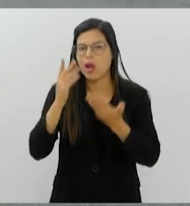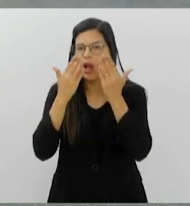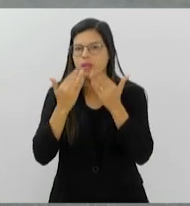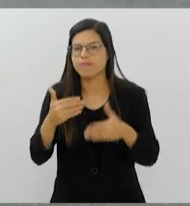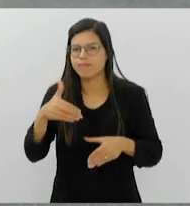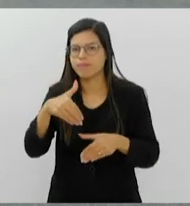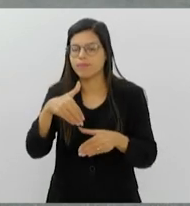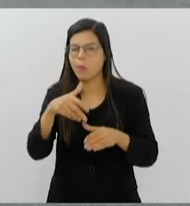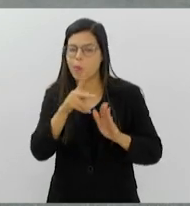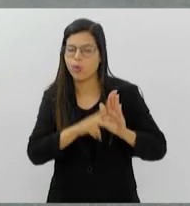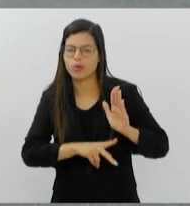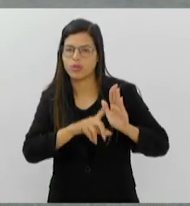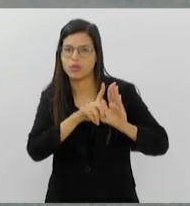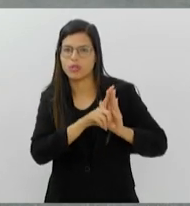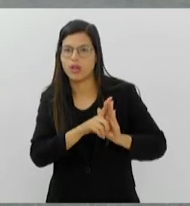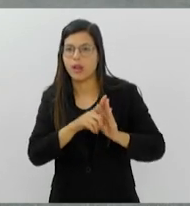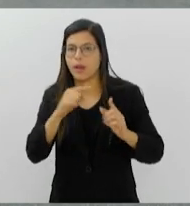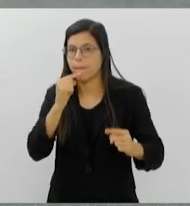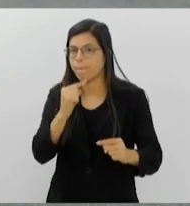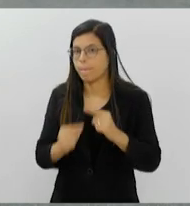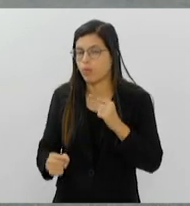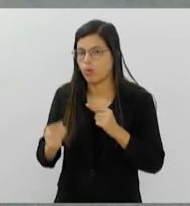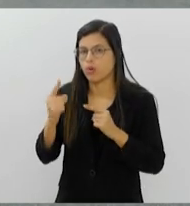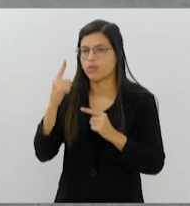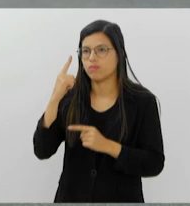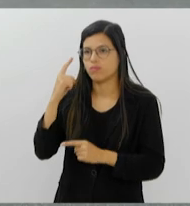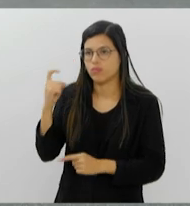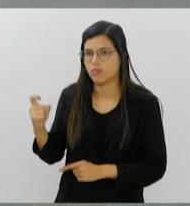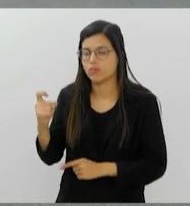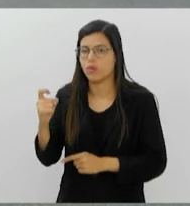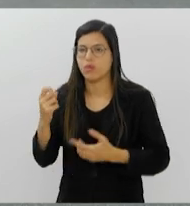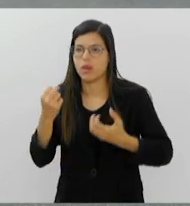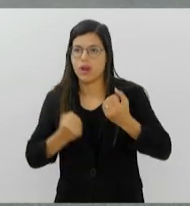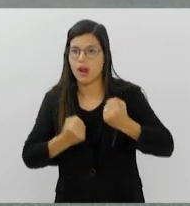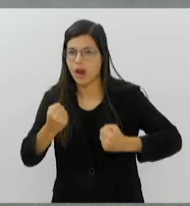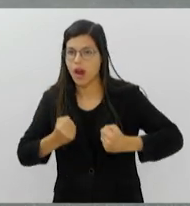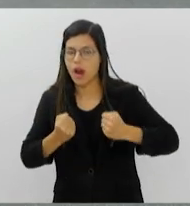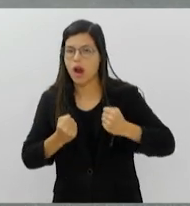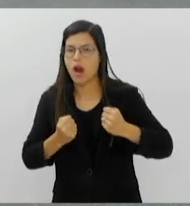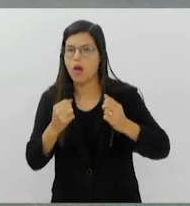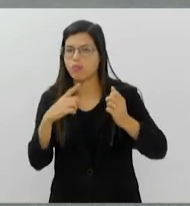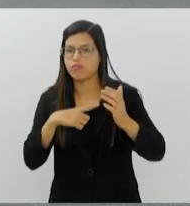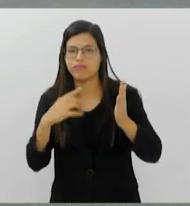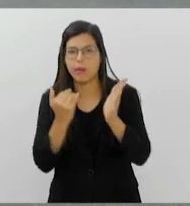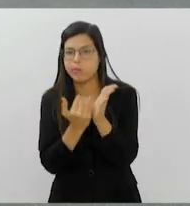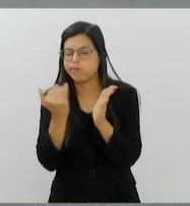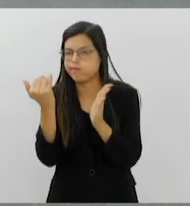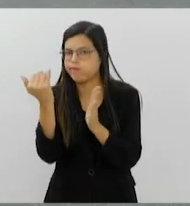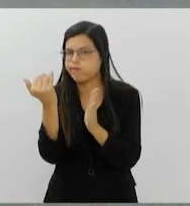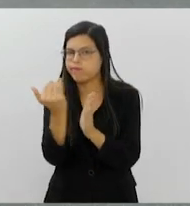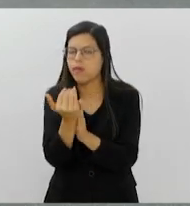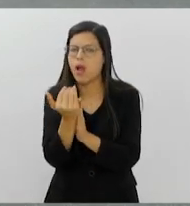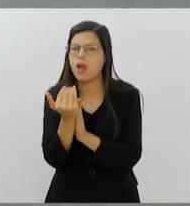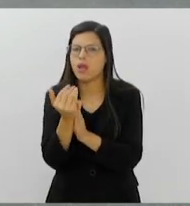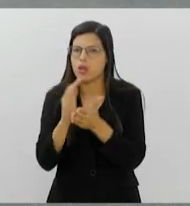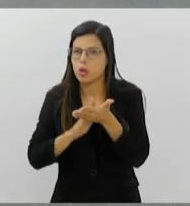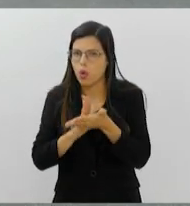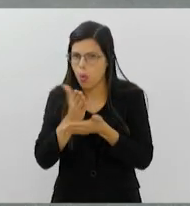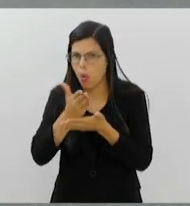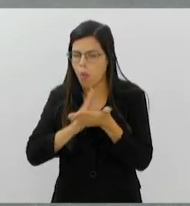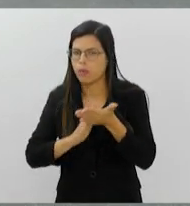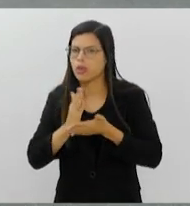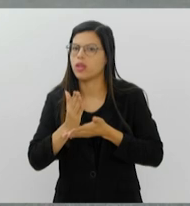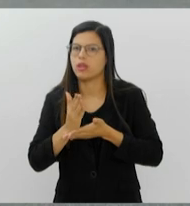utilização de aparelhos sonoros instalados em veículos com potência excessiva capaz de perturbar o sossego e o trabalho